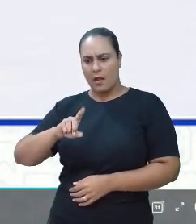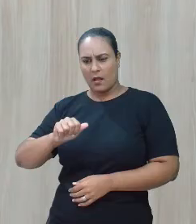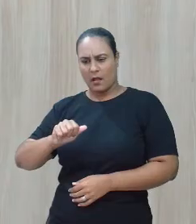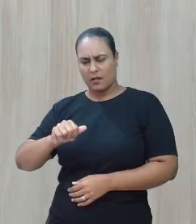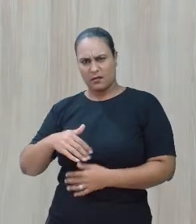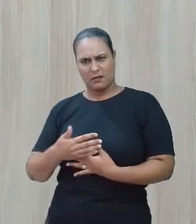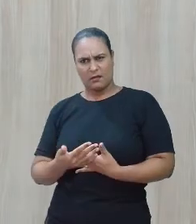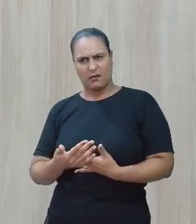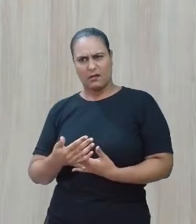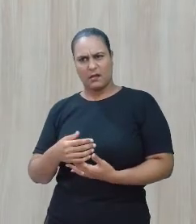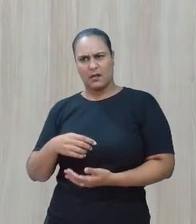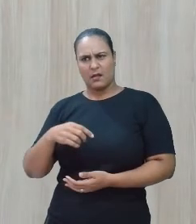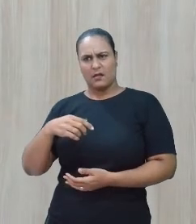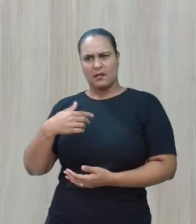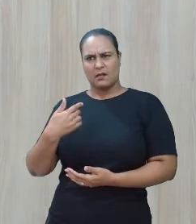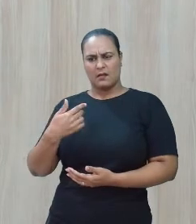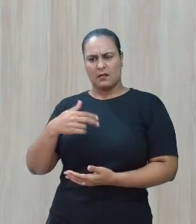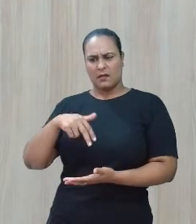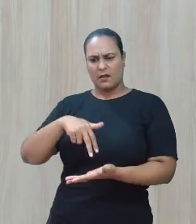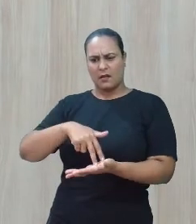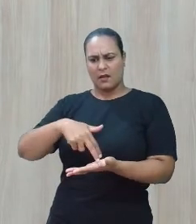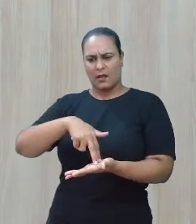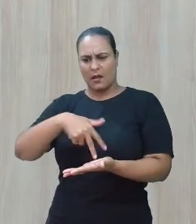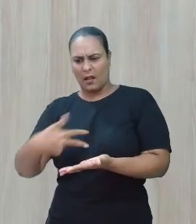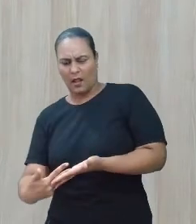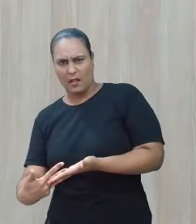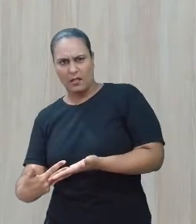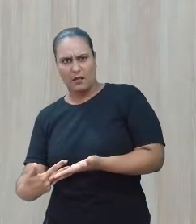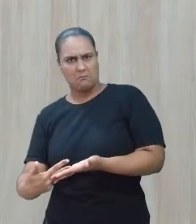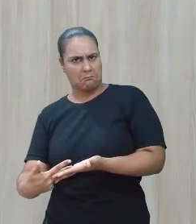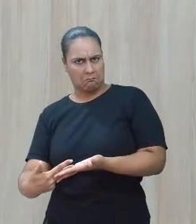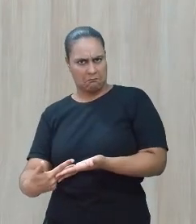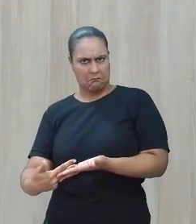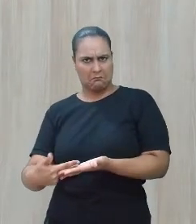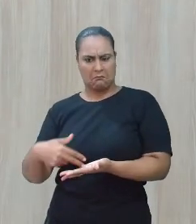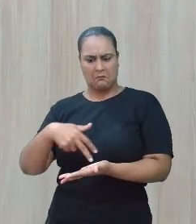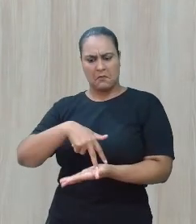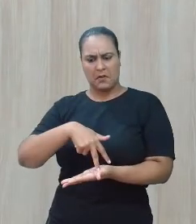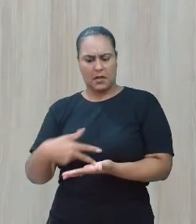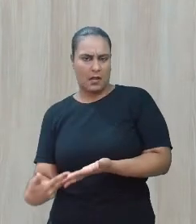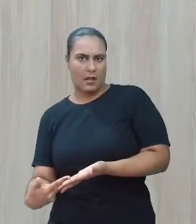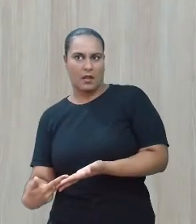queda. Queda vem do verbo cair, né? Queda,